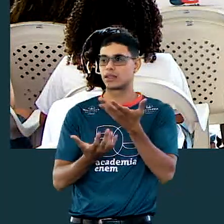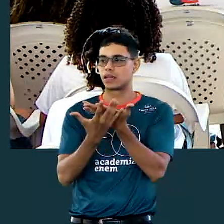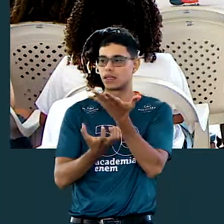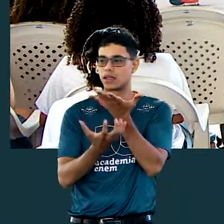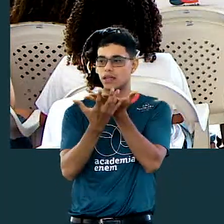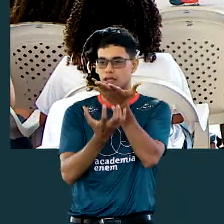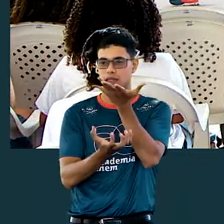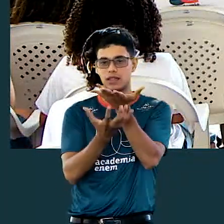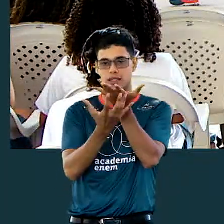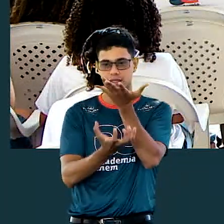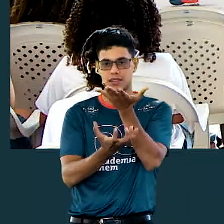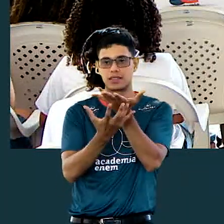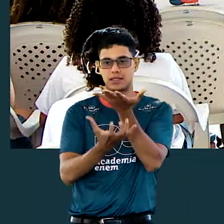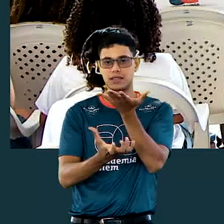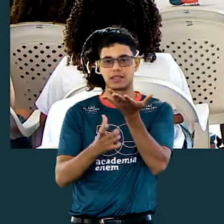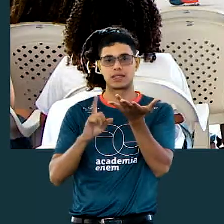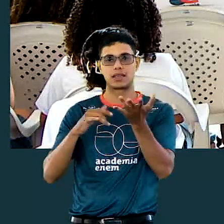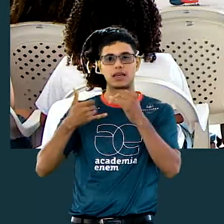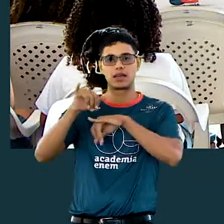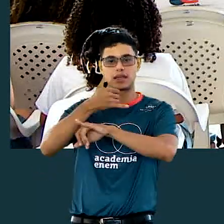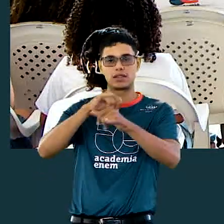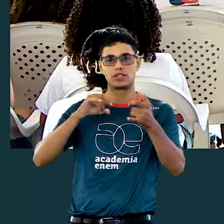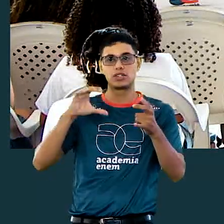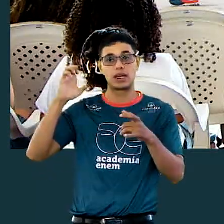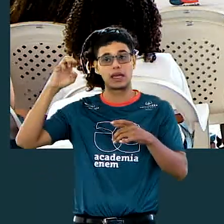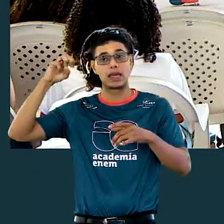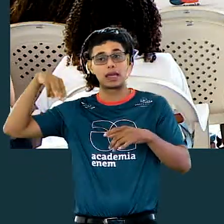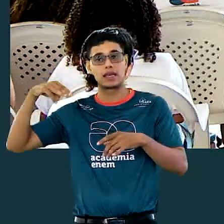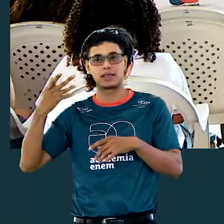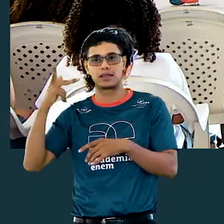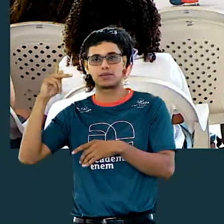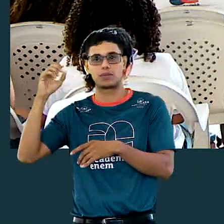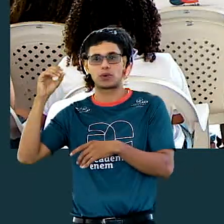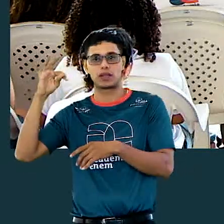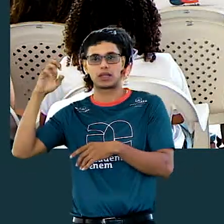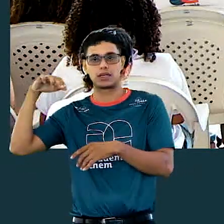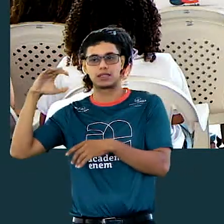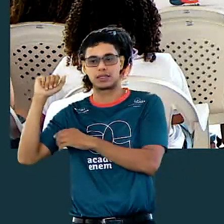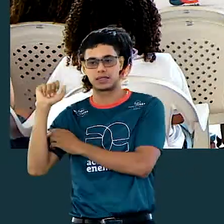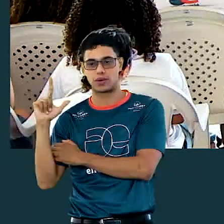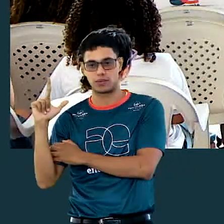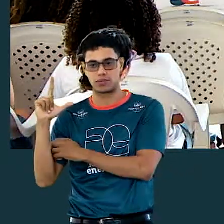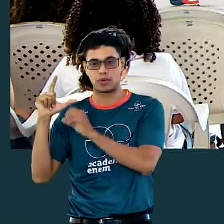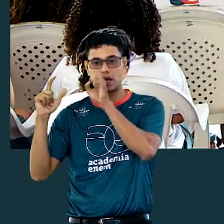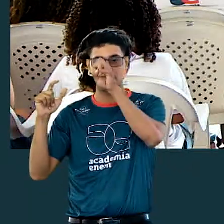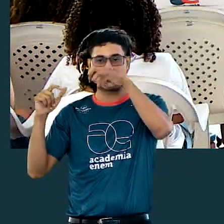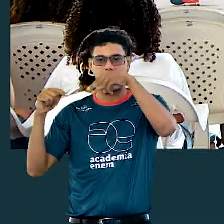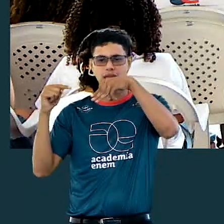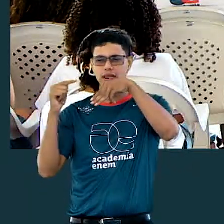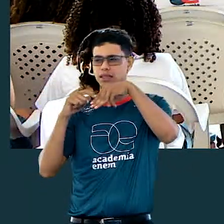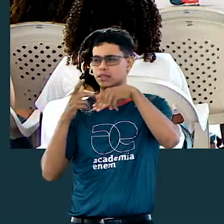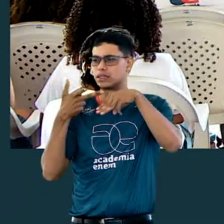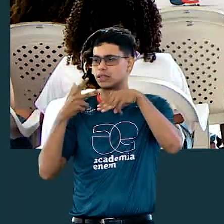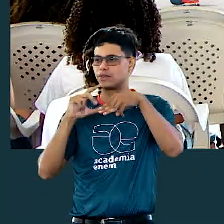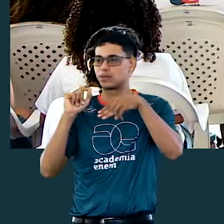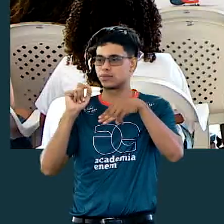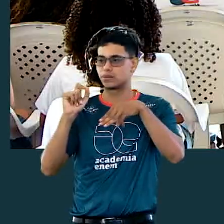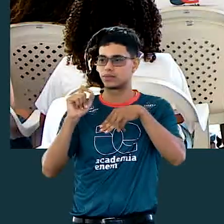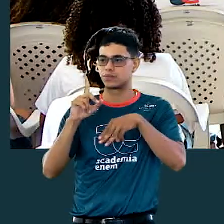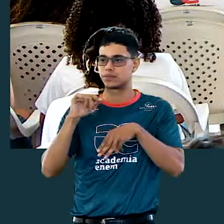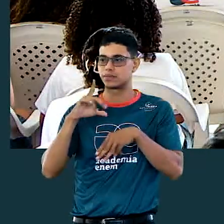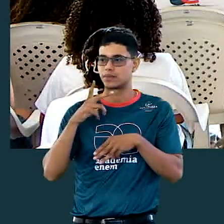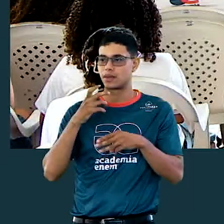energia em potencial. Devia ter o em. Por que ele devia ter o em? Porque